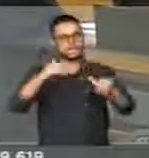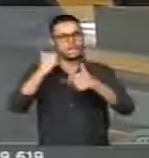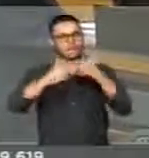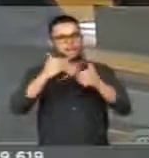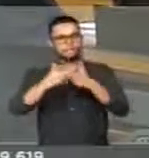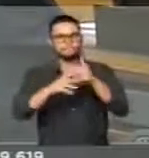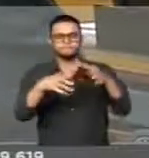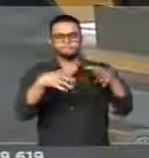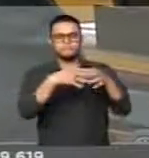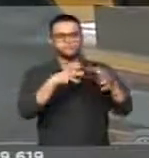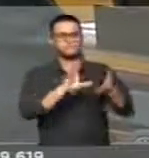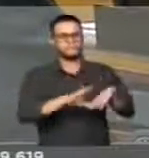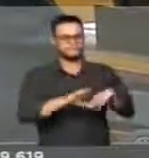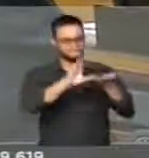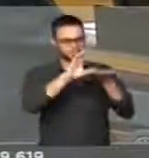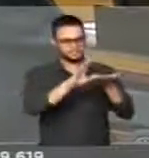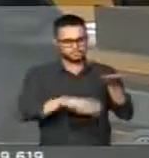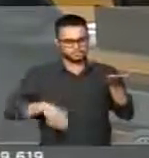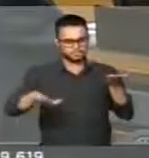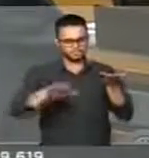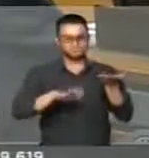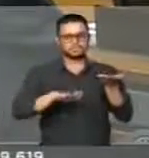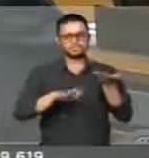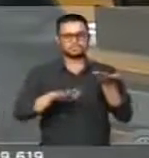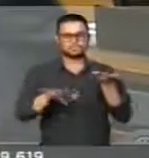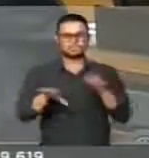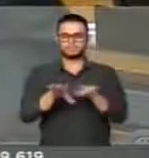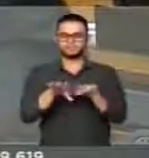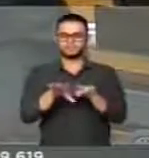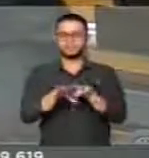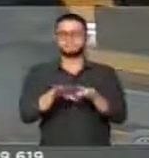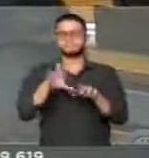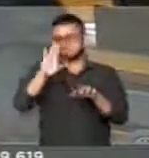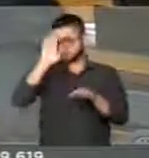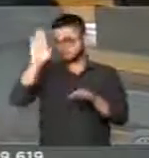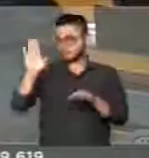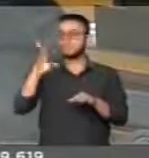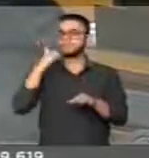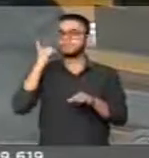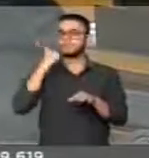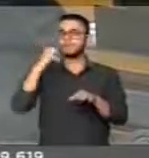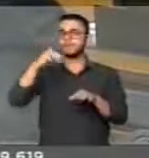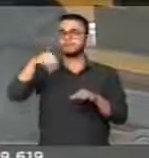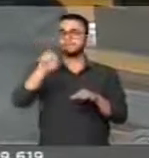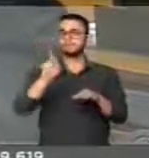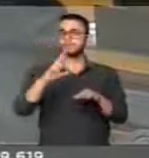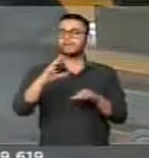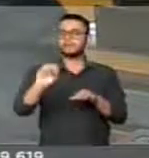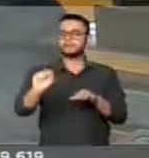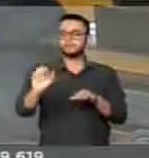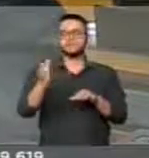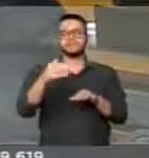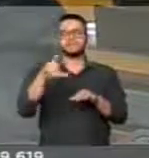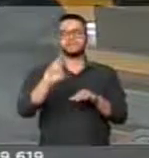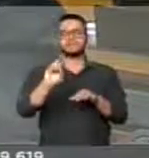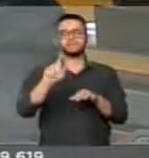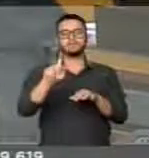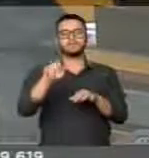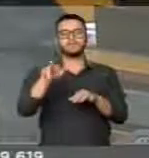Conselho, mas consubstanciado no relatório do deputado Marcos Rogério. Ele